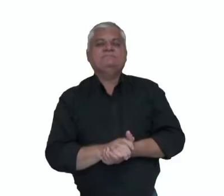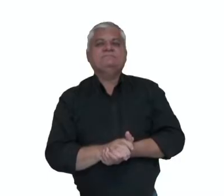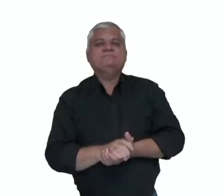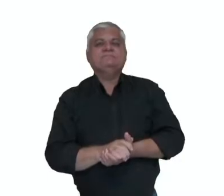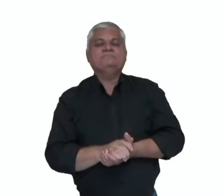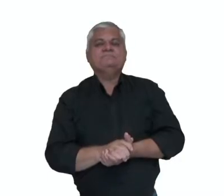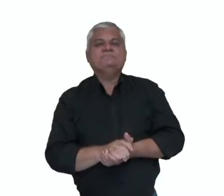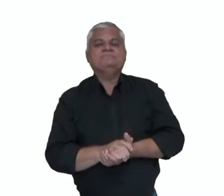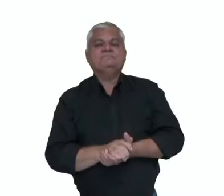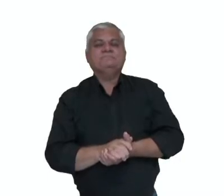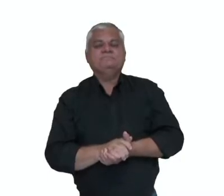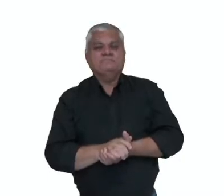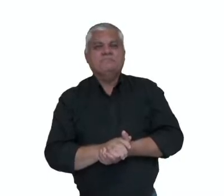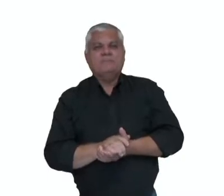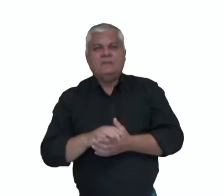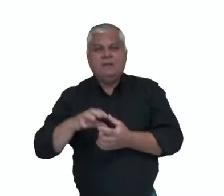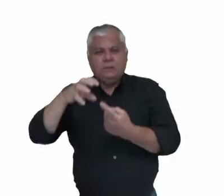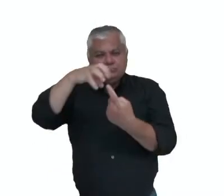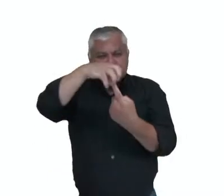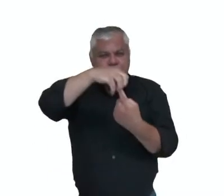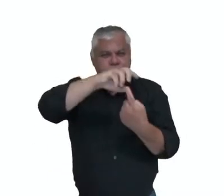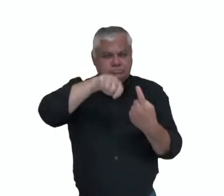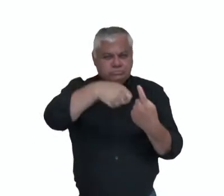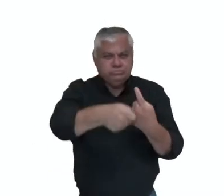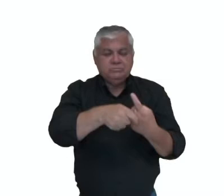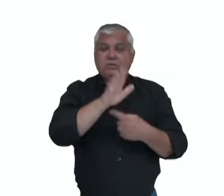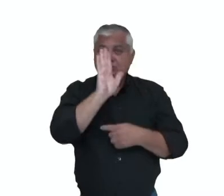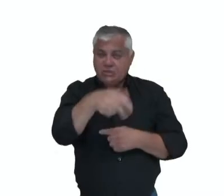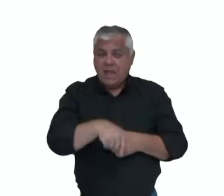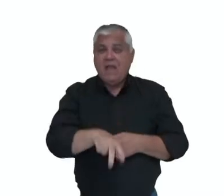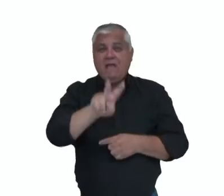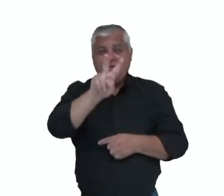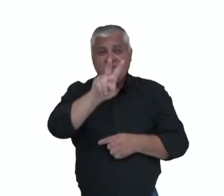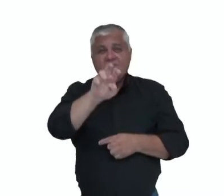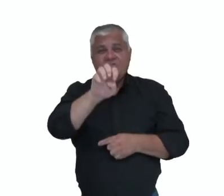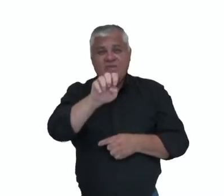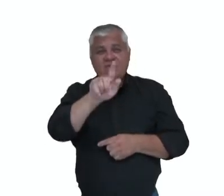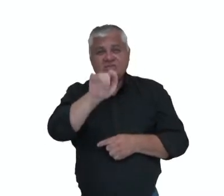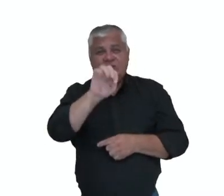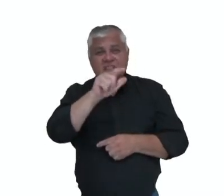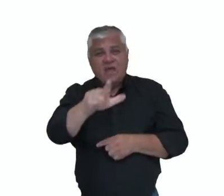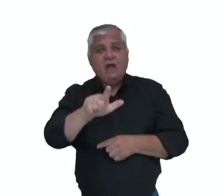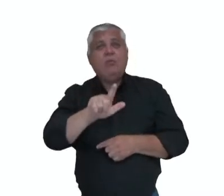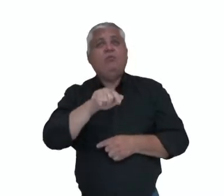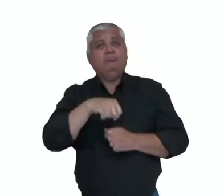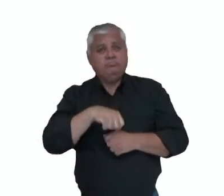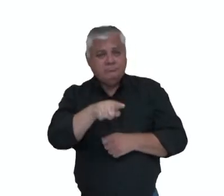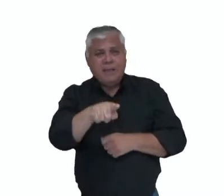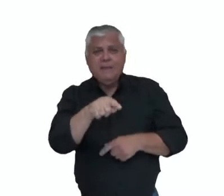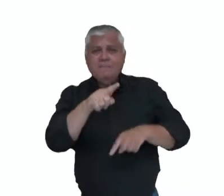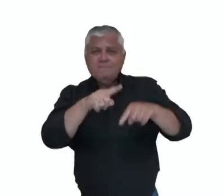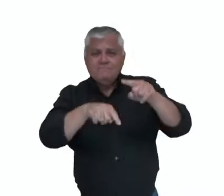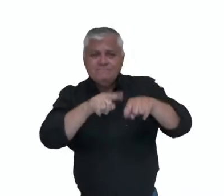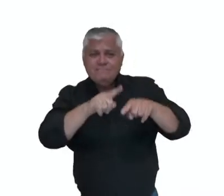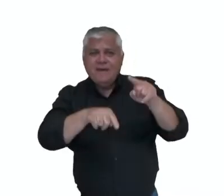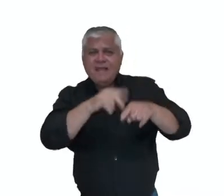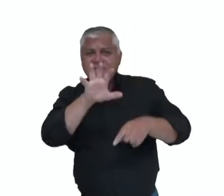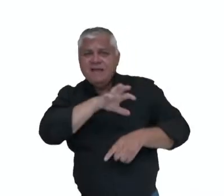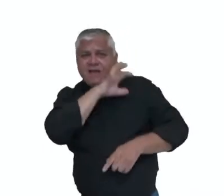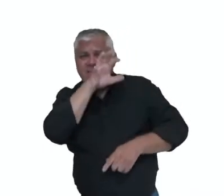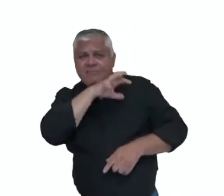sabia que os fungos já foram considerados vegetais? Mas que eles possuem características mais parecidas com animais do que